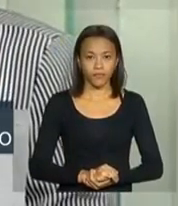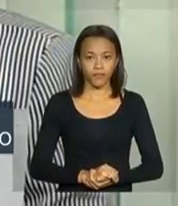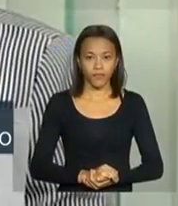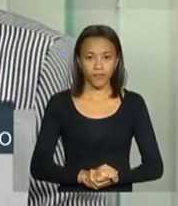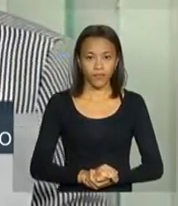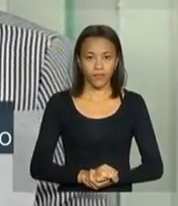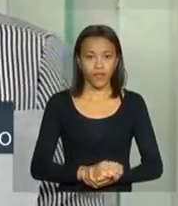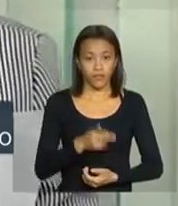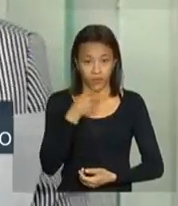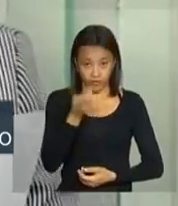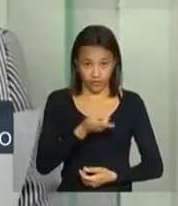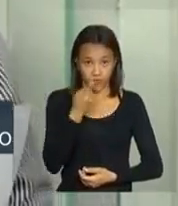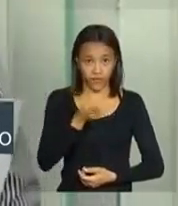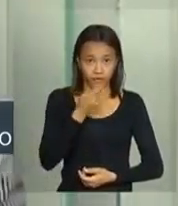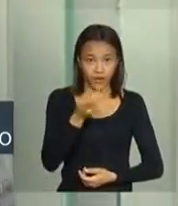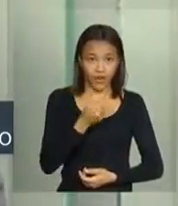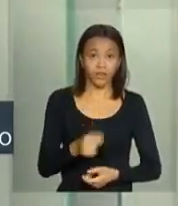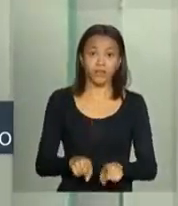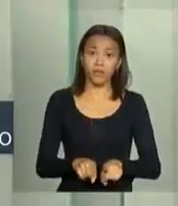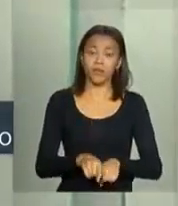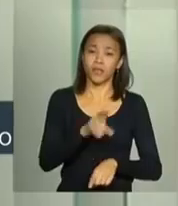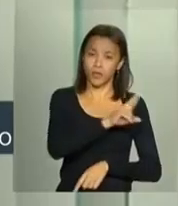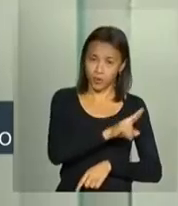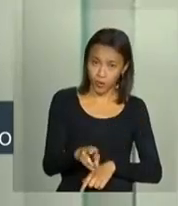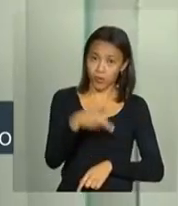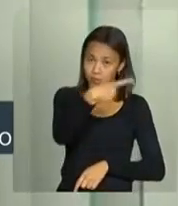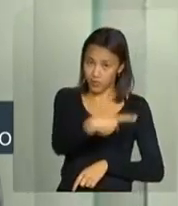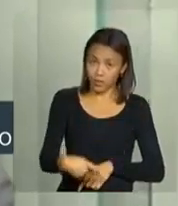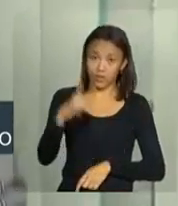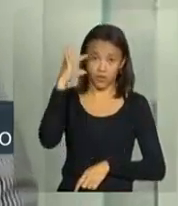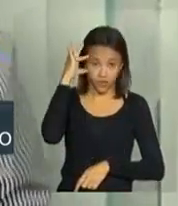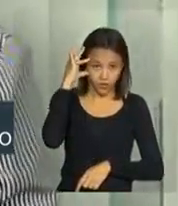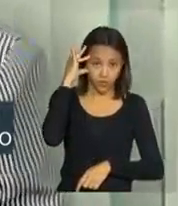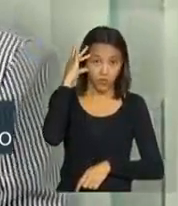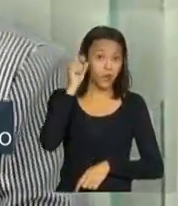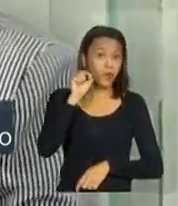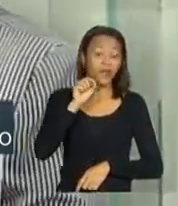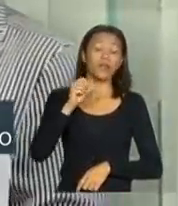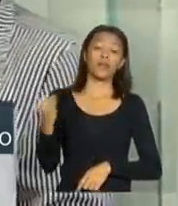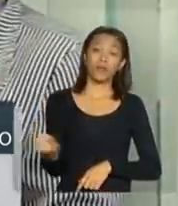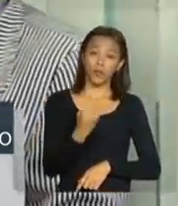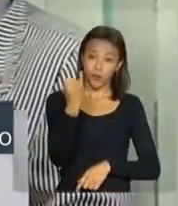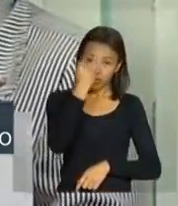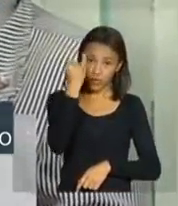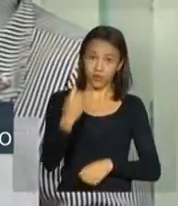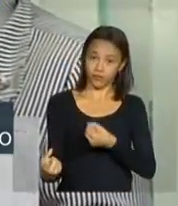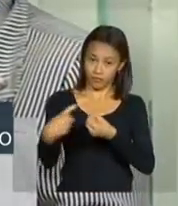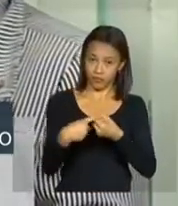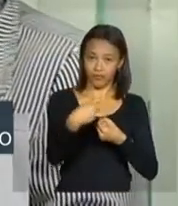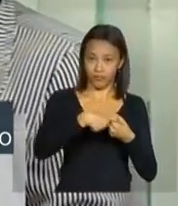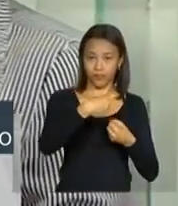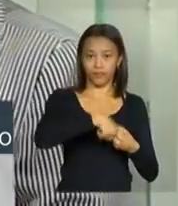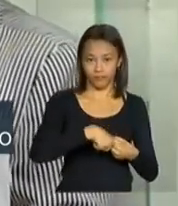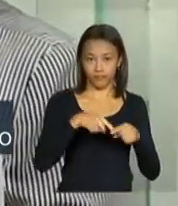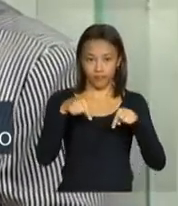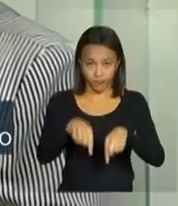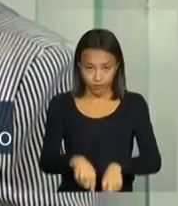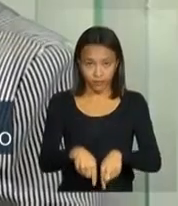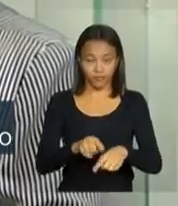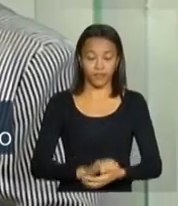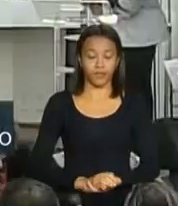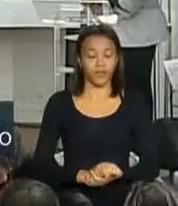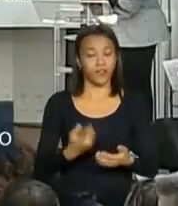dizer que também, em nome da presidenta Dilma, a importância desta parceria, né? E que cabe a